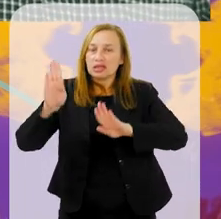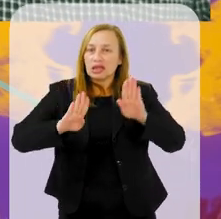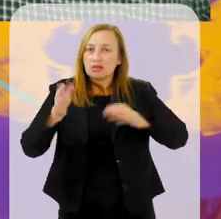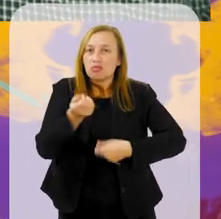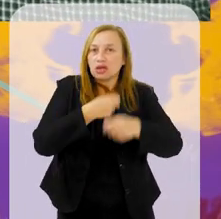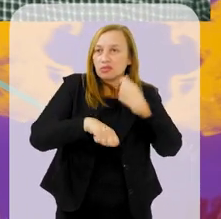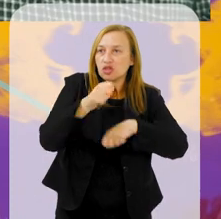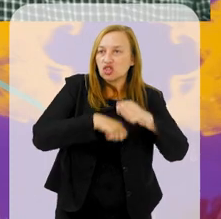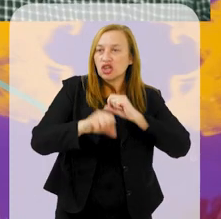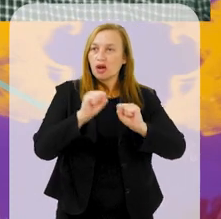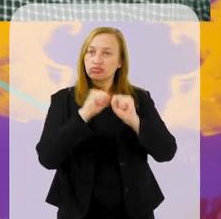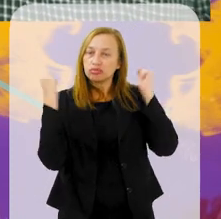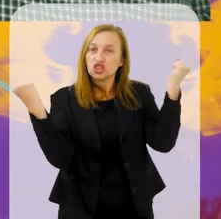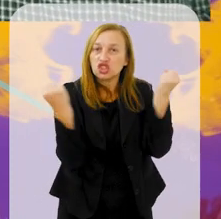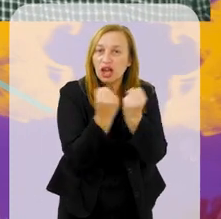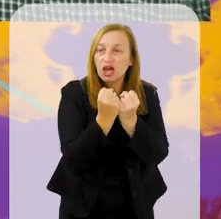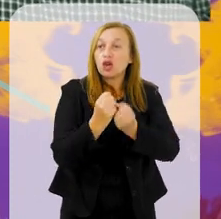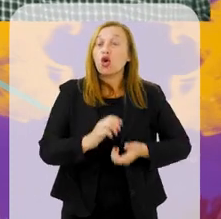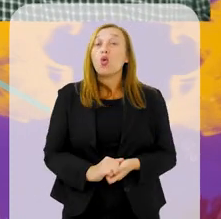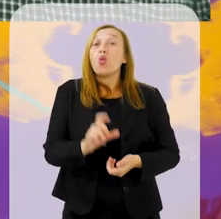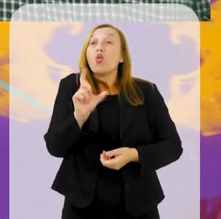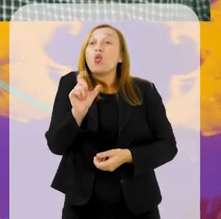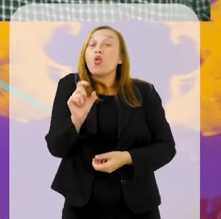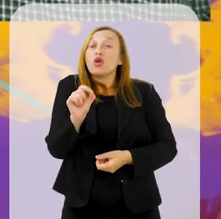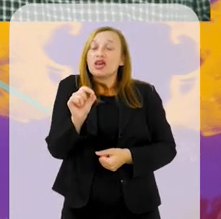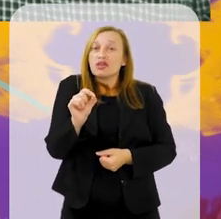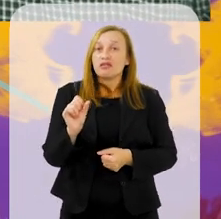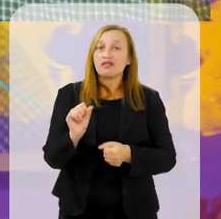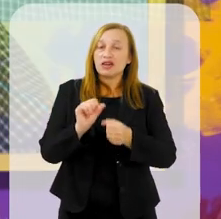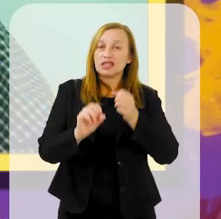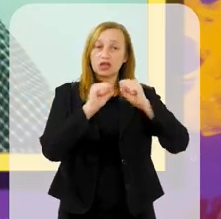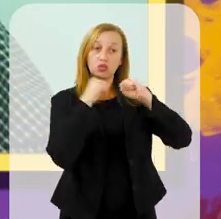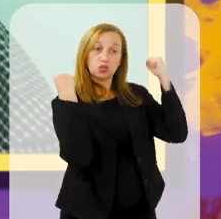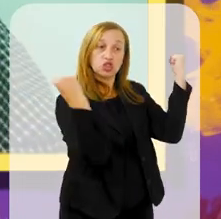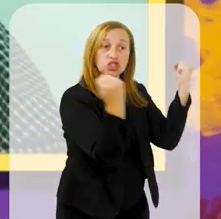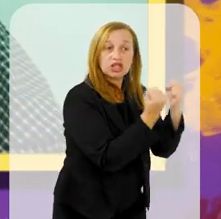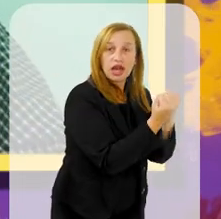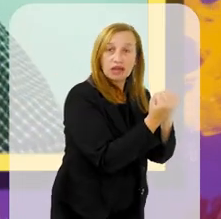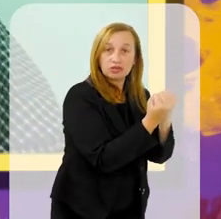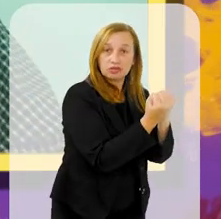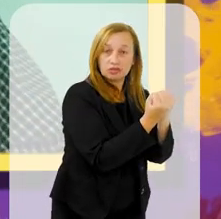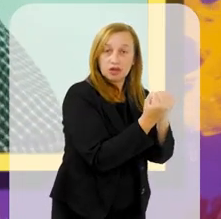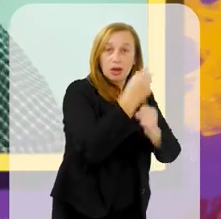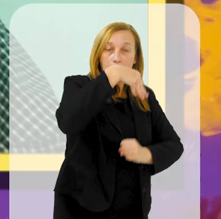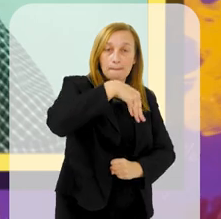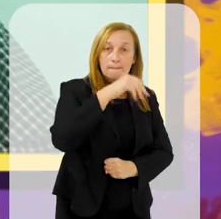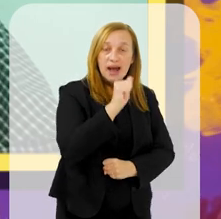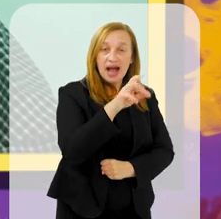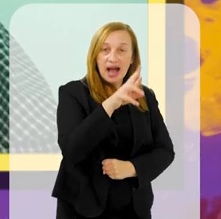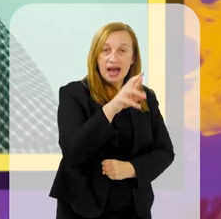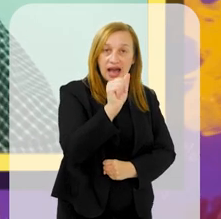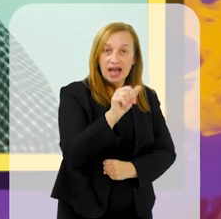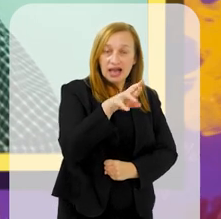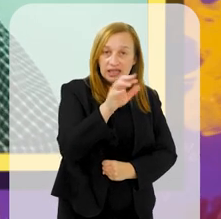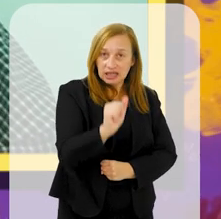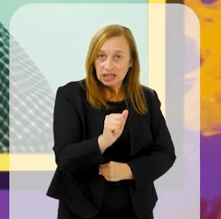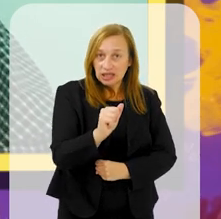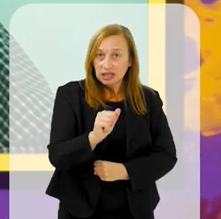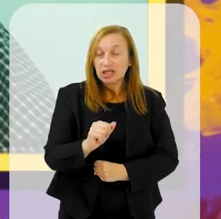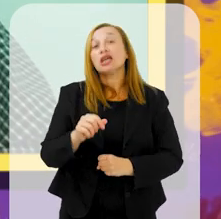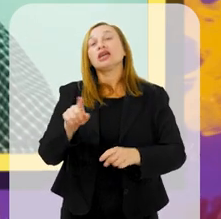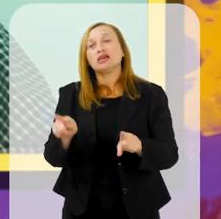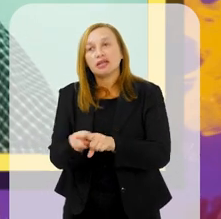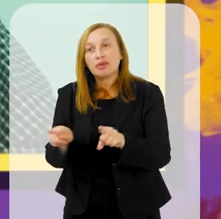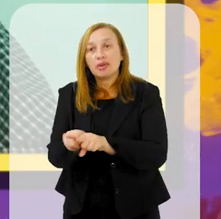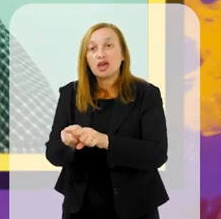estádio por um bom tempo. O que vai ser realizado no Maracanã? O que vai ser jogado nesse estádio? Porque daqui a 4 anos, esse estádio vai